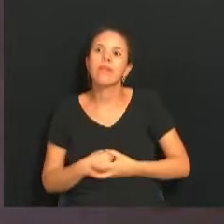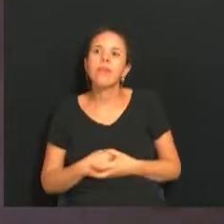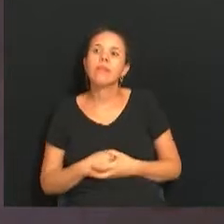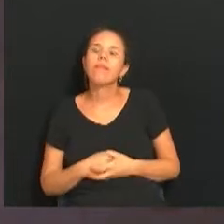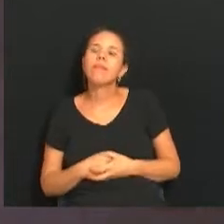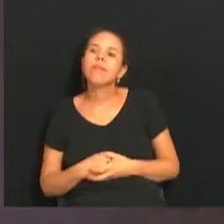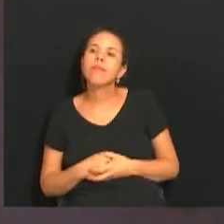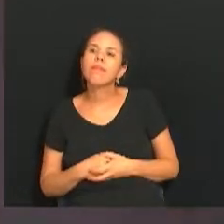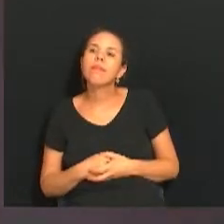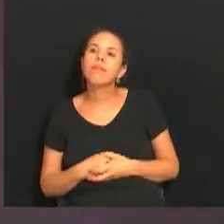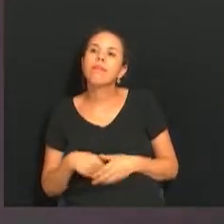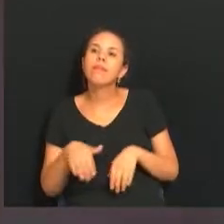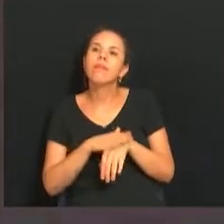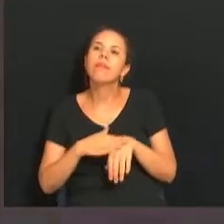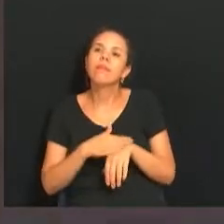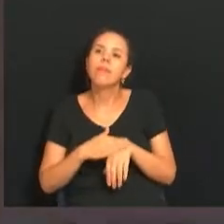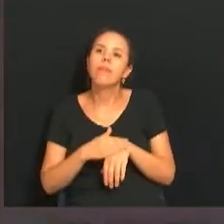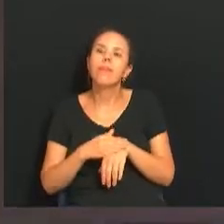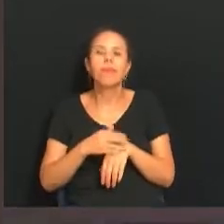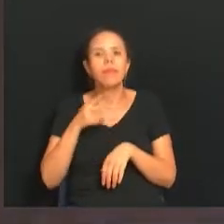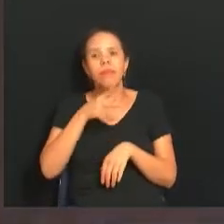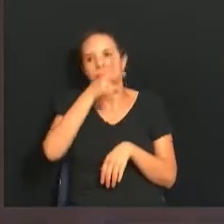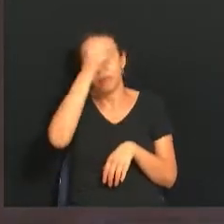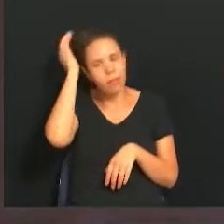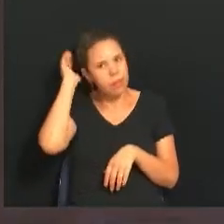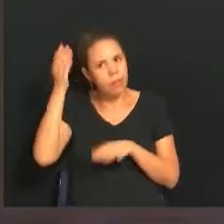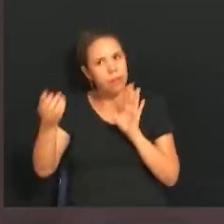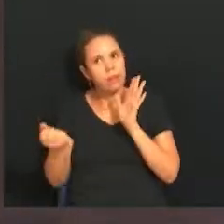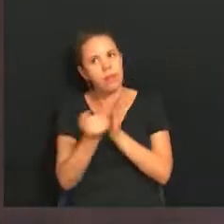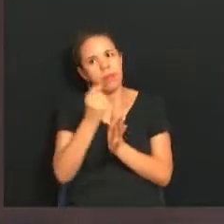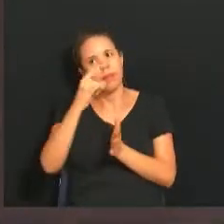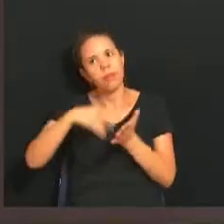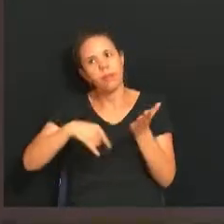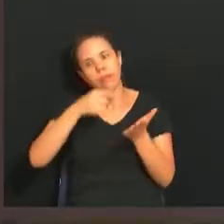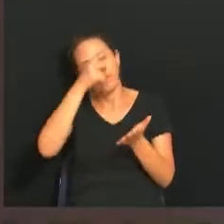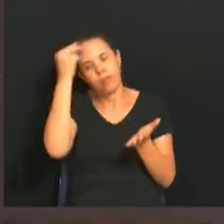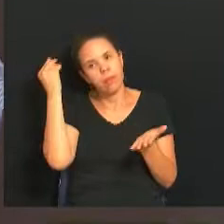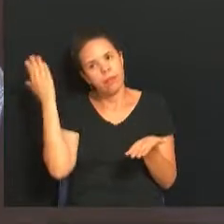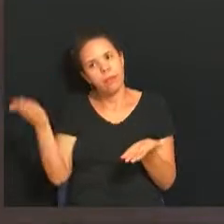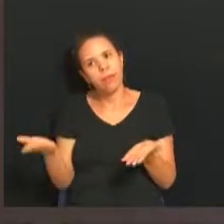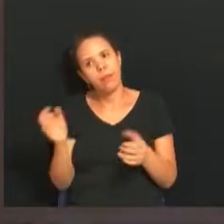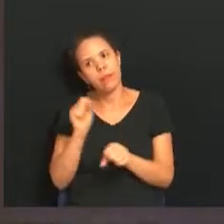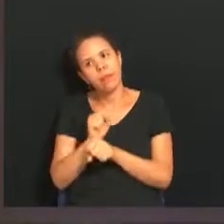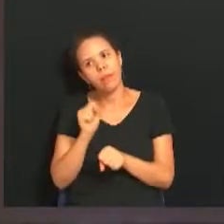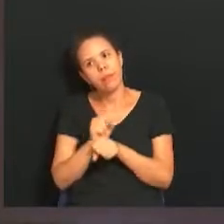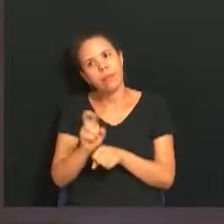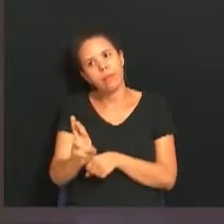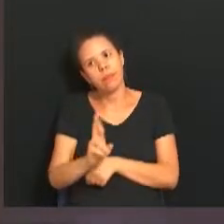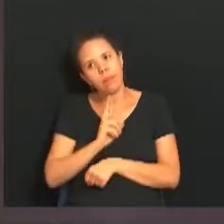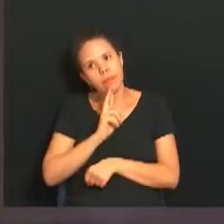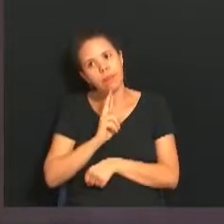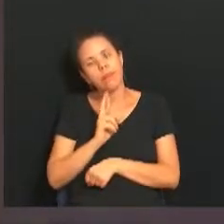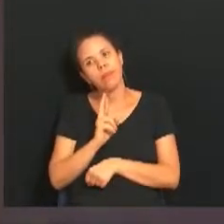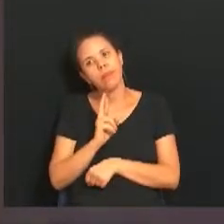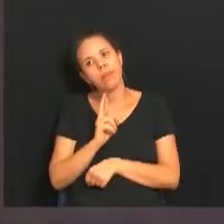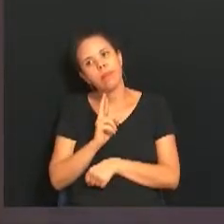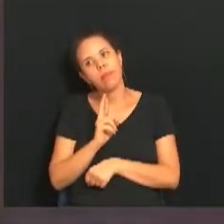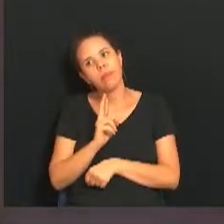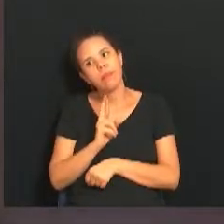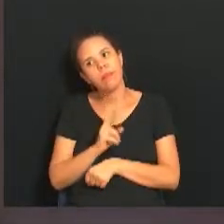Eu estou conversando com o Dário, fiz um protocolo na prefeitura, estou aguardando um retorno.